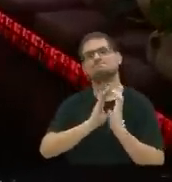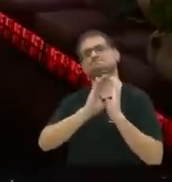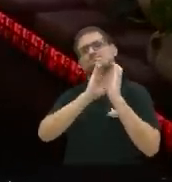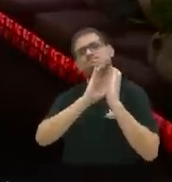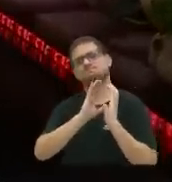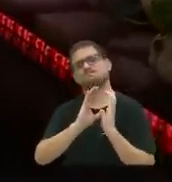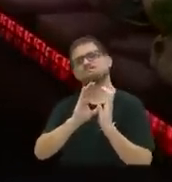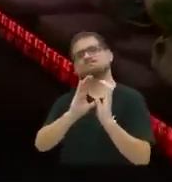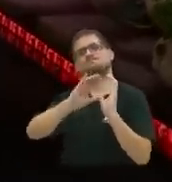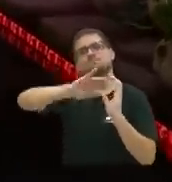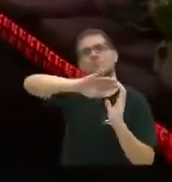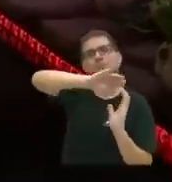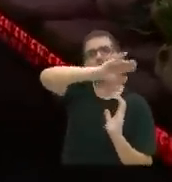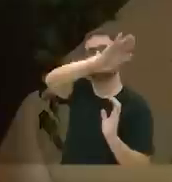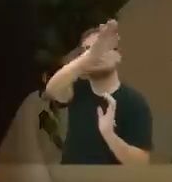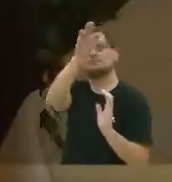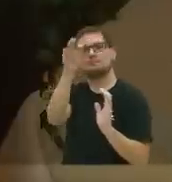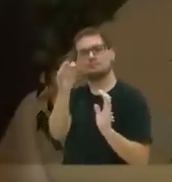Calvário, ele